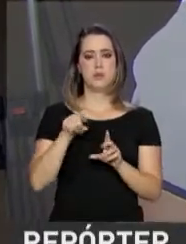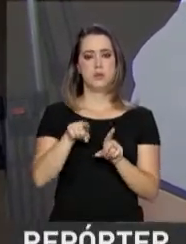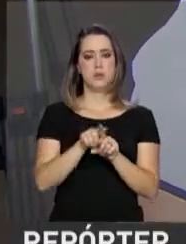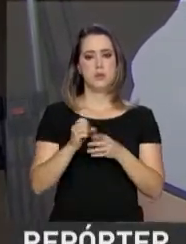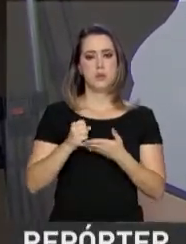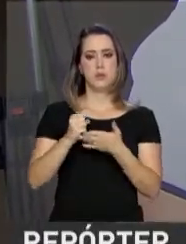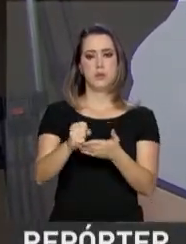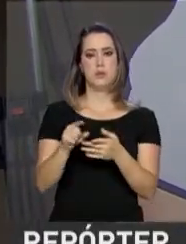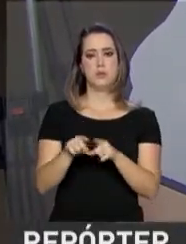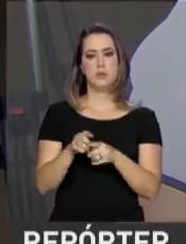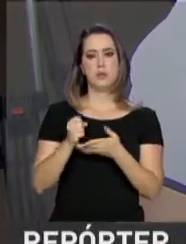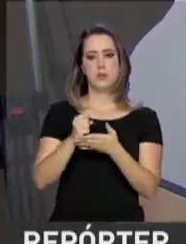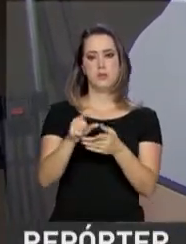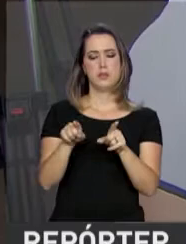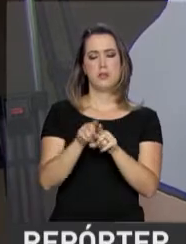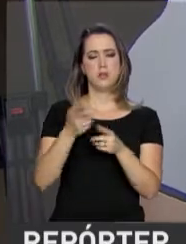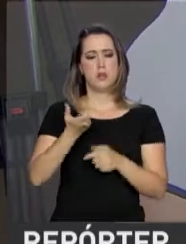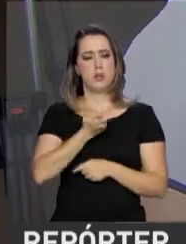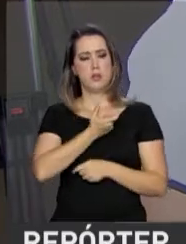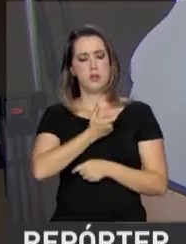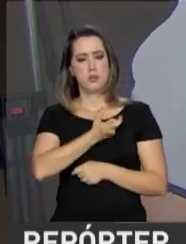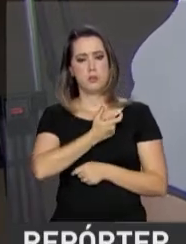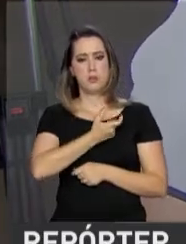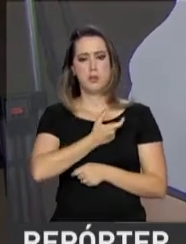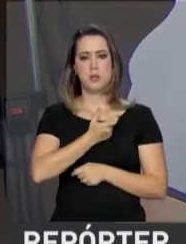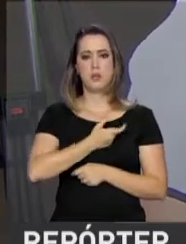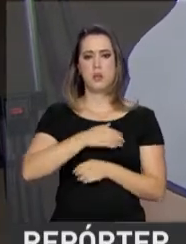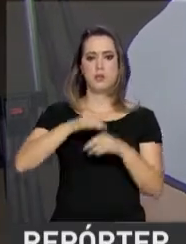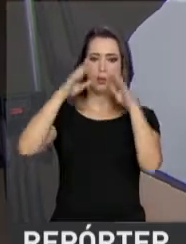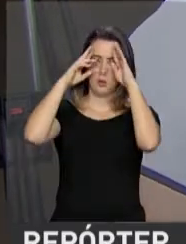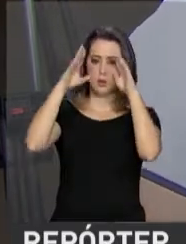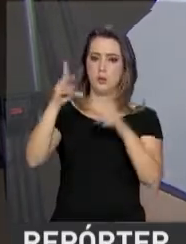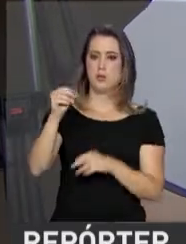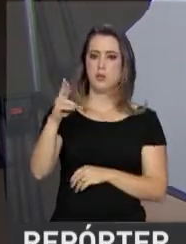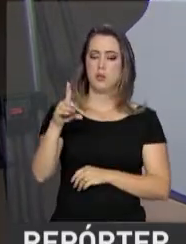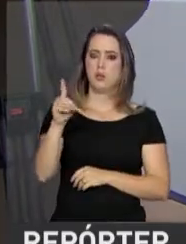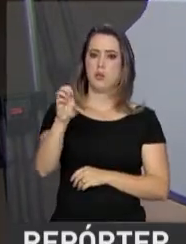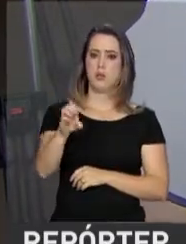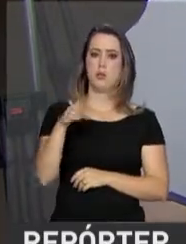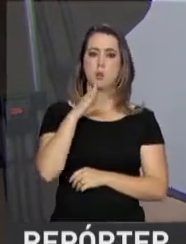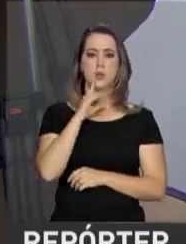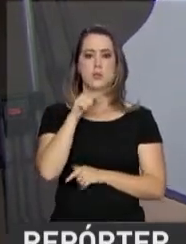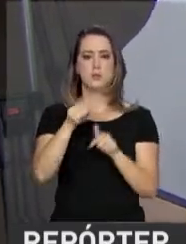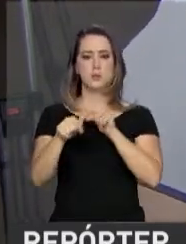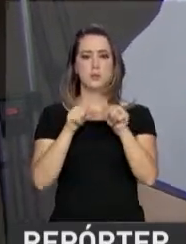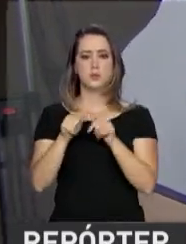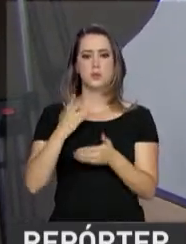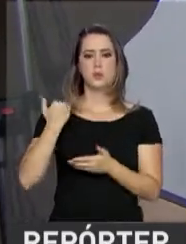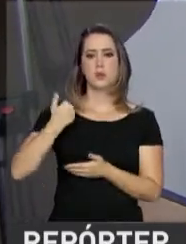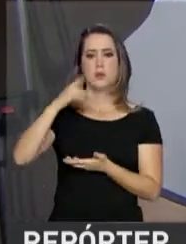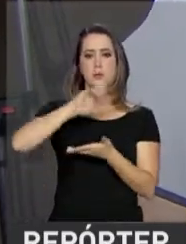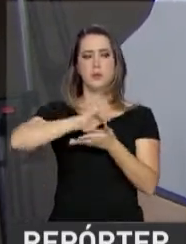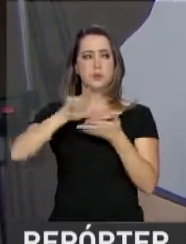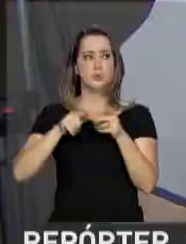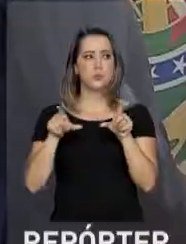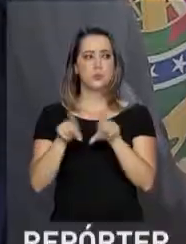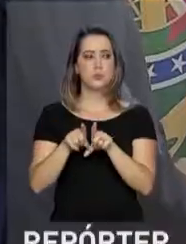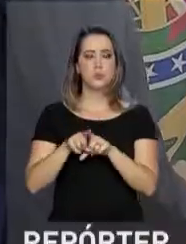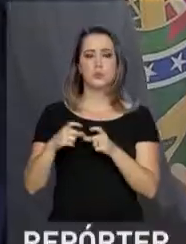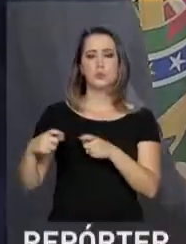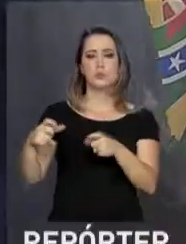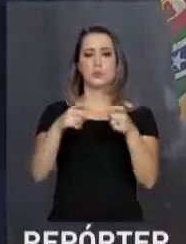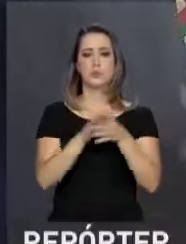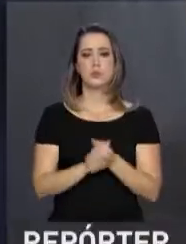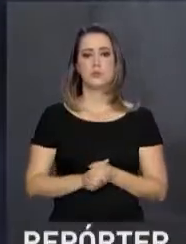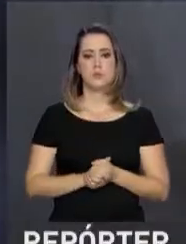pela entrega de medalhas da ordem de rio branco reconhece a atuação de brasileiros e estrangeiros nas mais diferentes áreas o